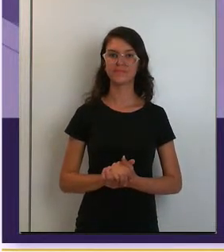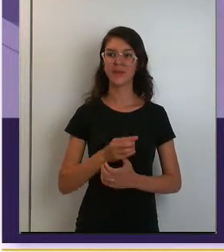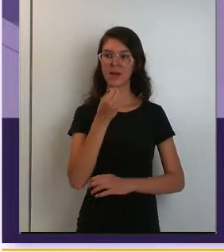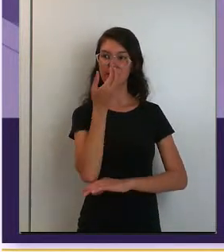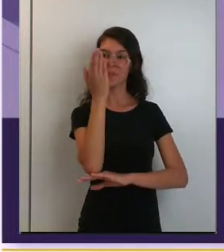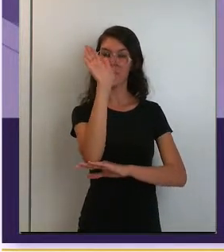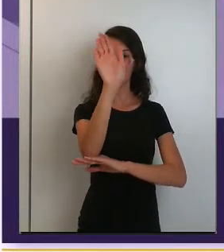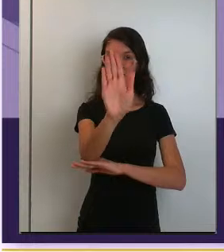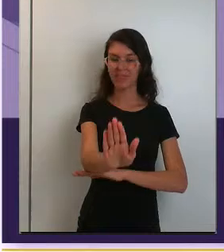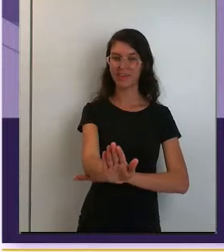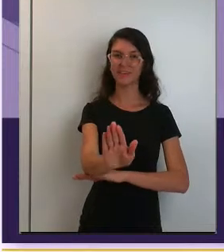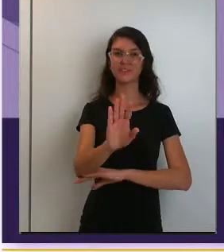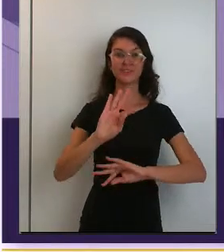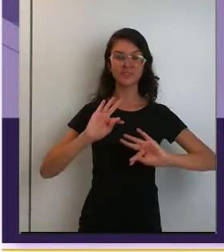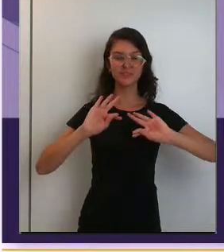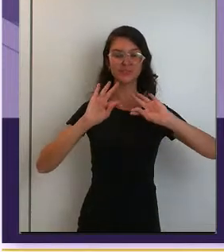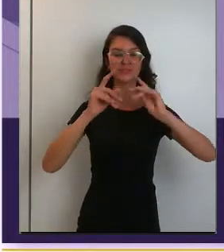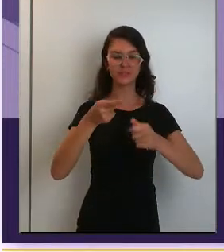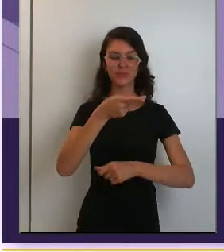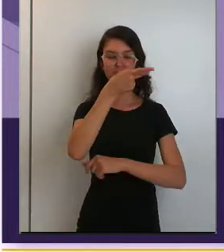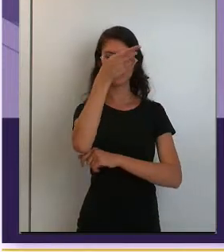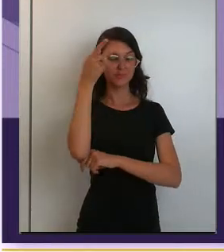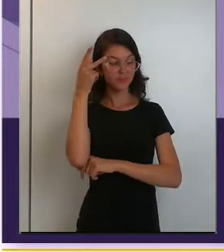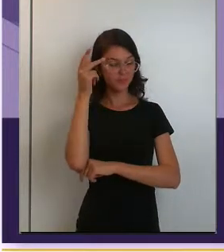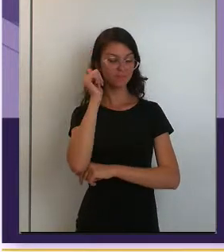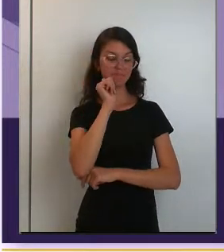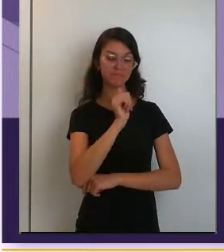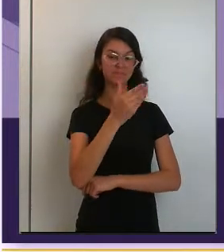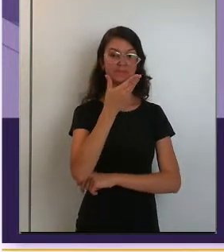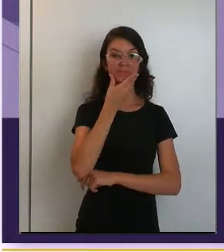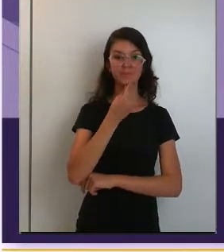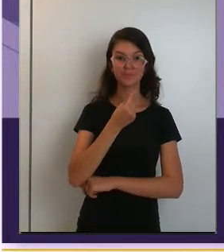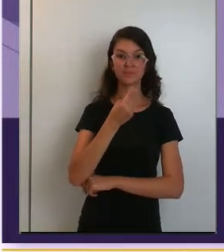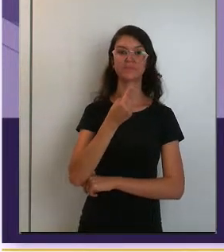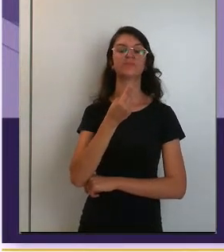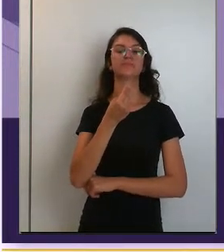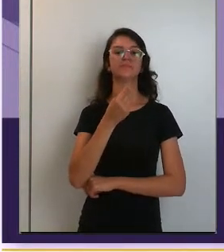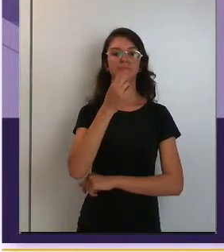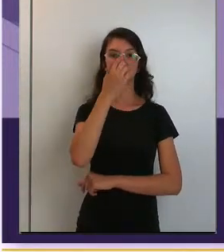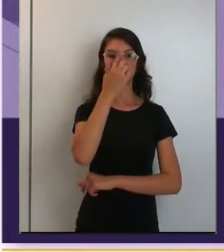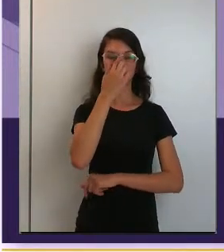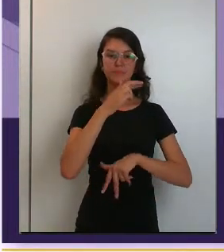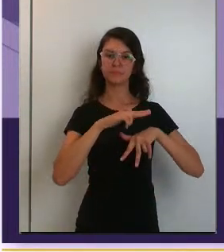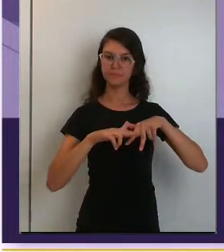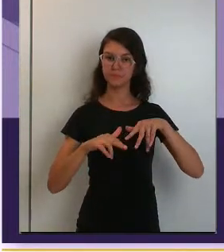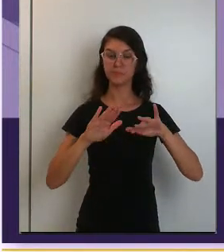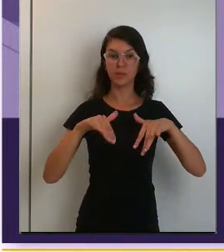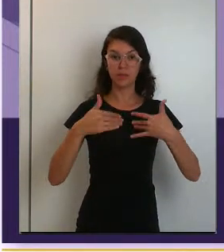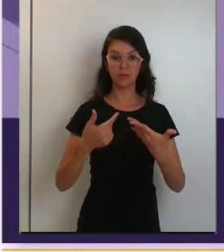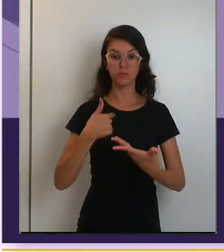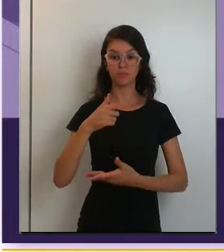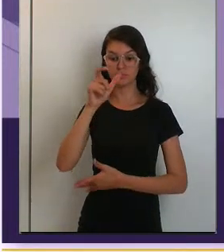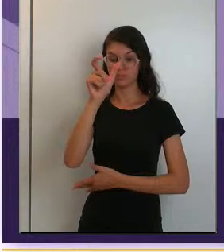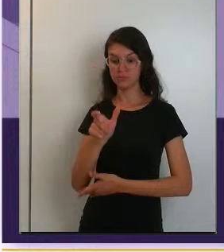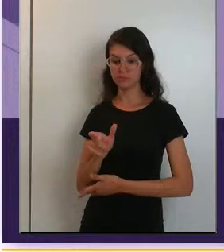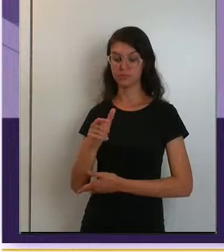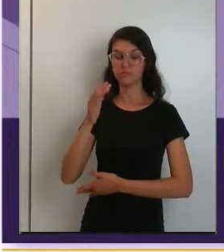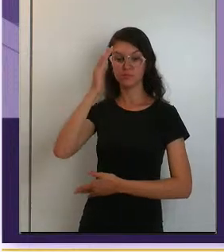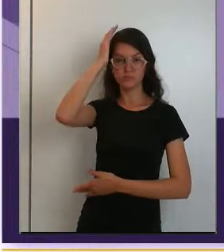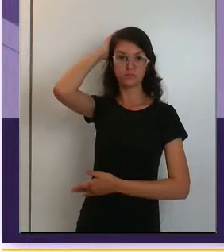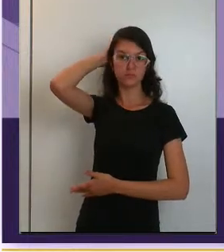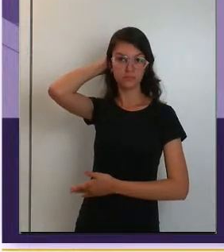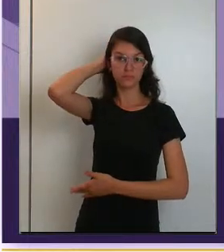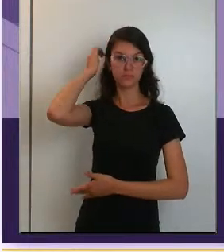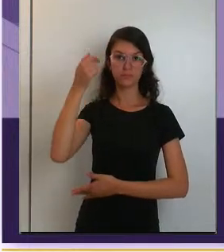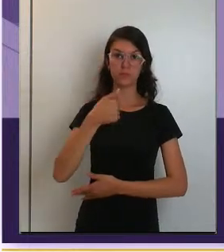Boa tarde a todas, a todos, a todes. Eu sou Adriane Reis de Araújo, eu estou